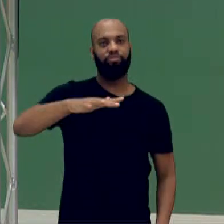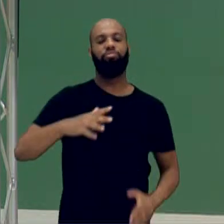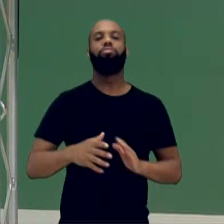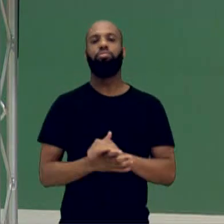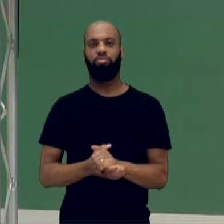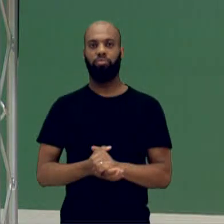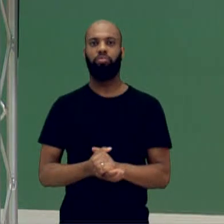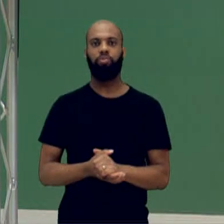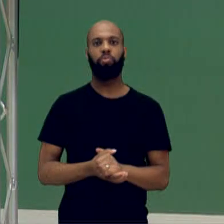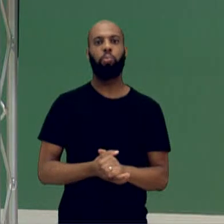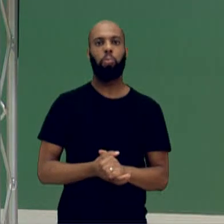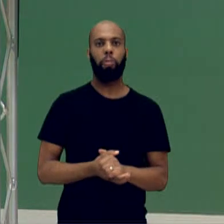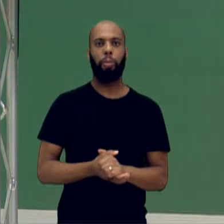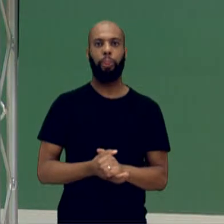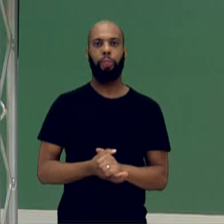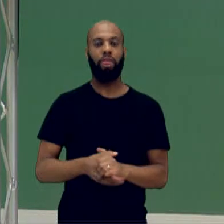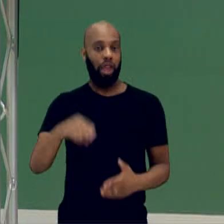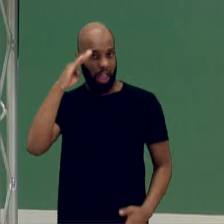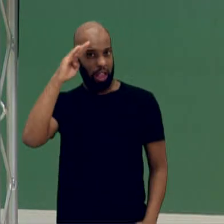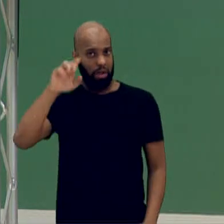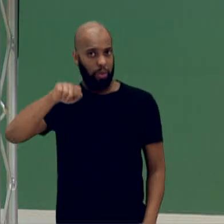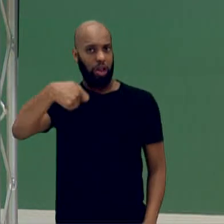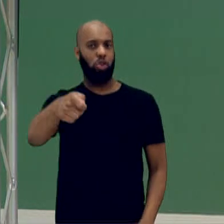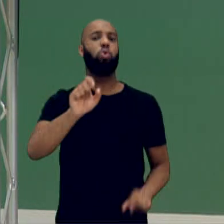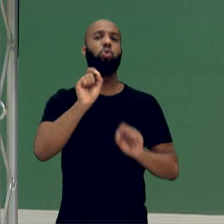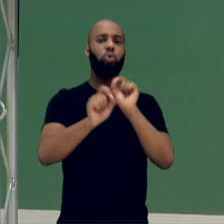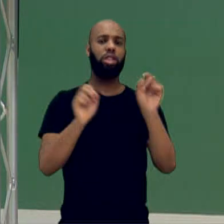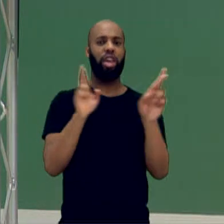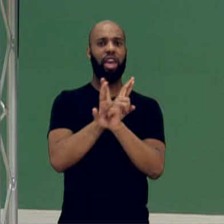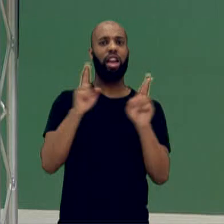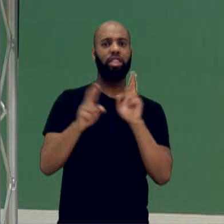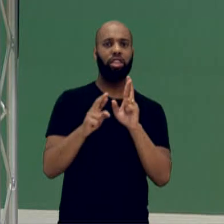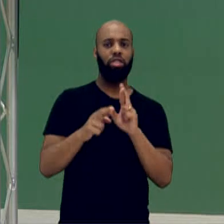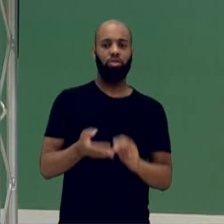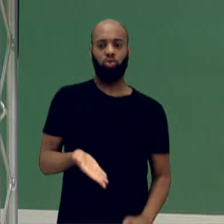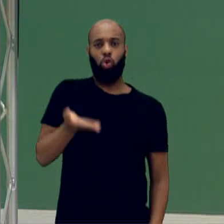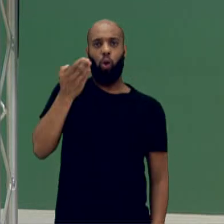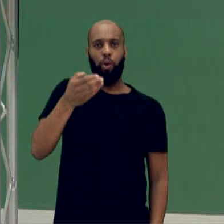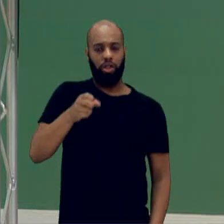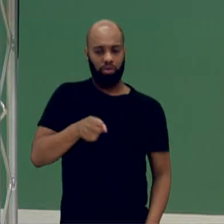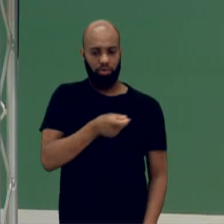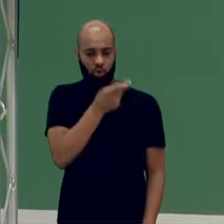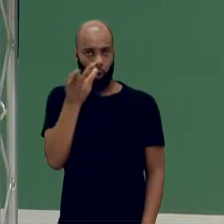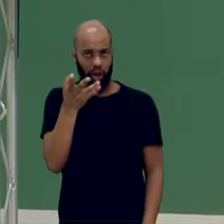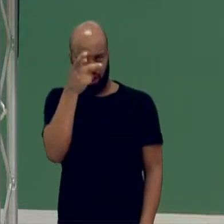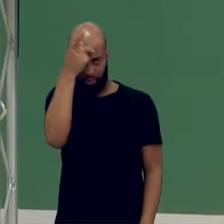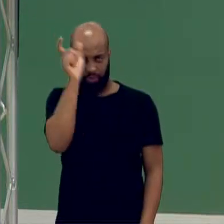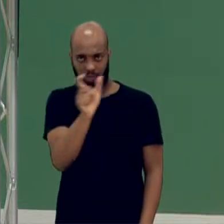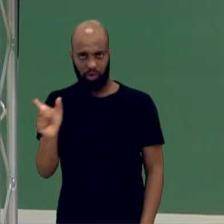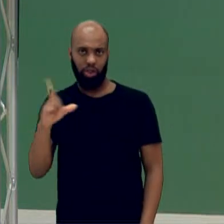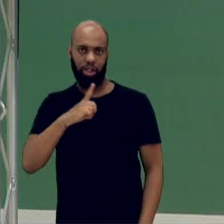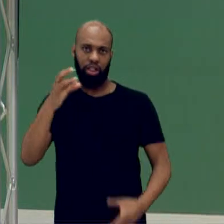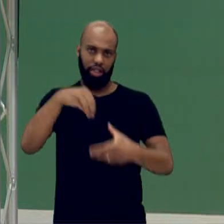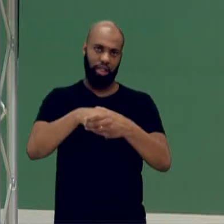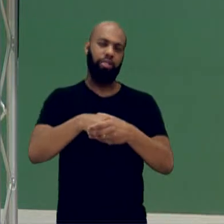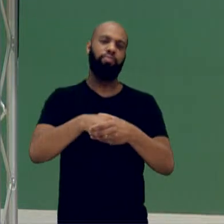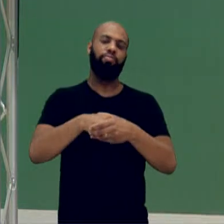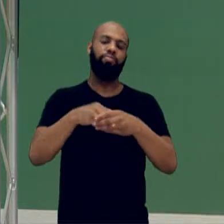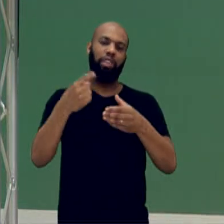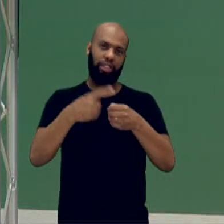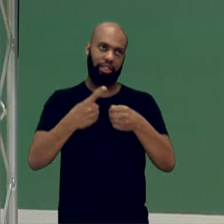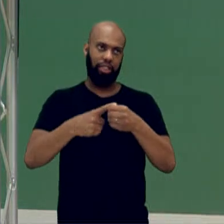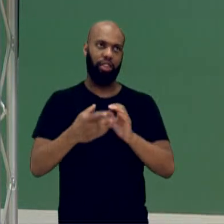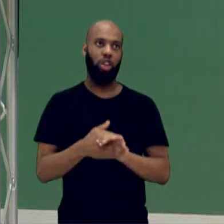certo? Principalmente aqui em relação ao crescimento urbano. E aí, a China, em 1950, tinha só 11% da